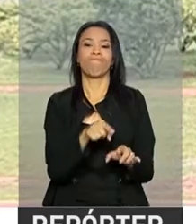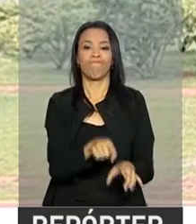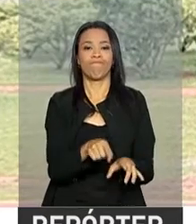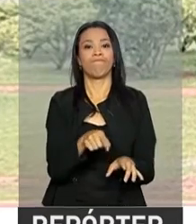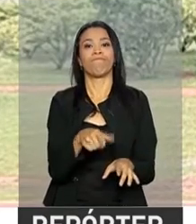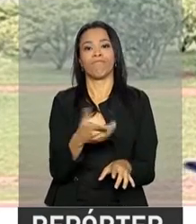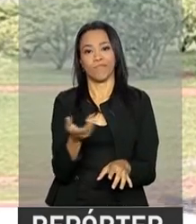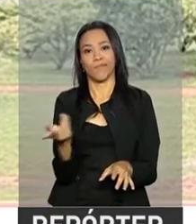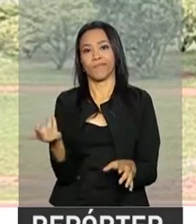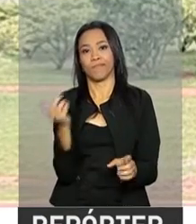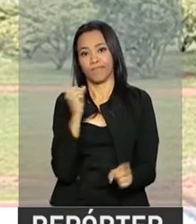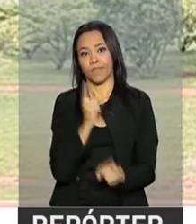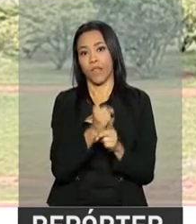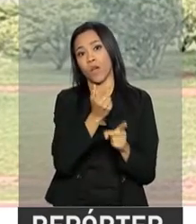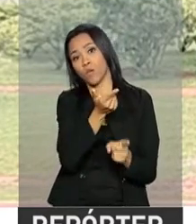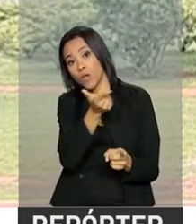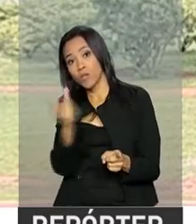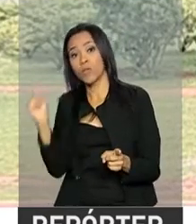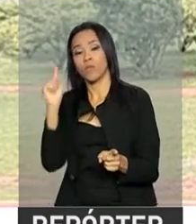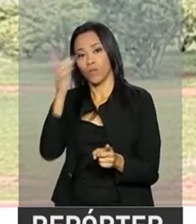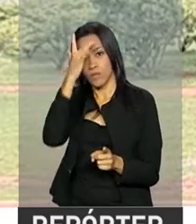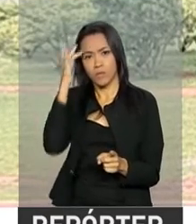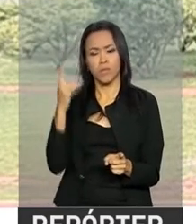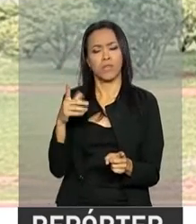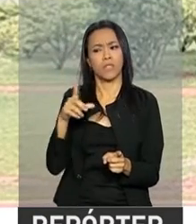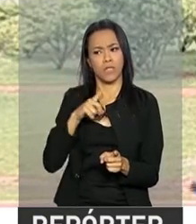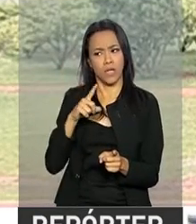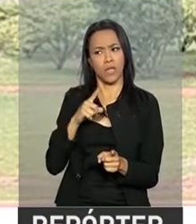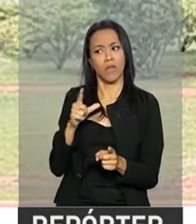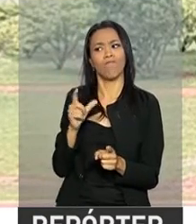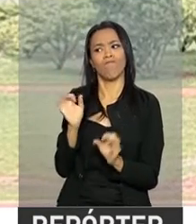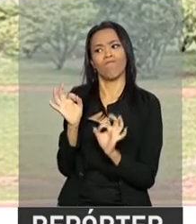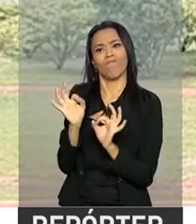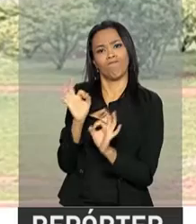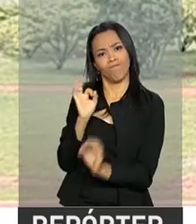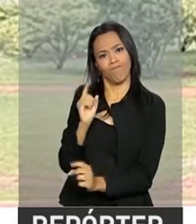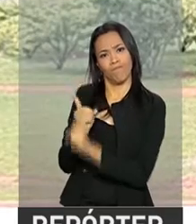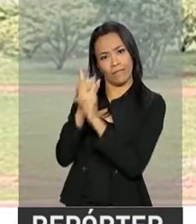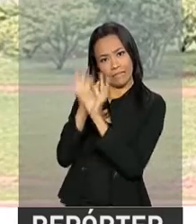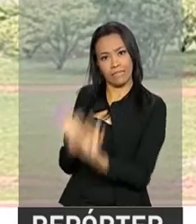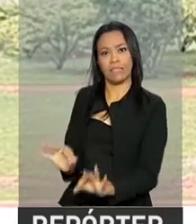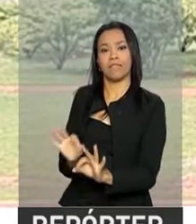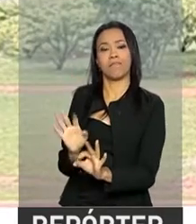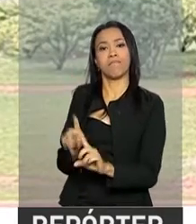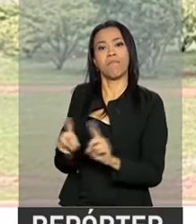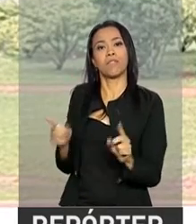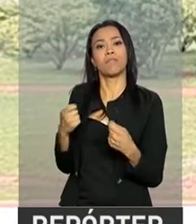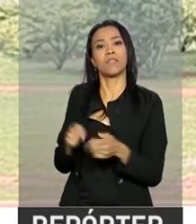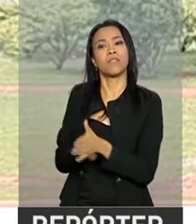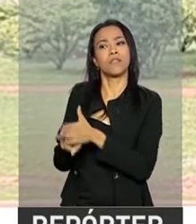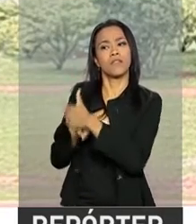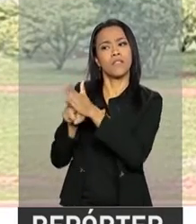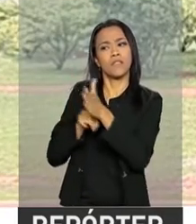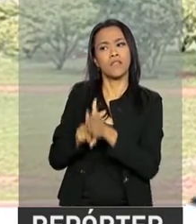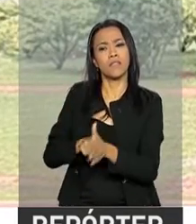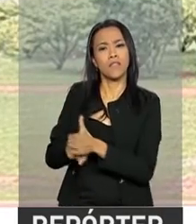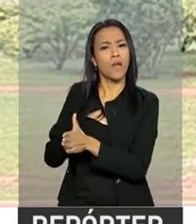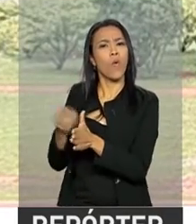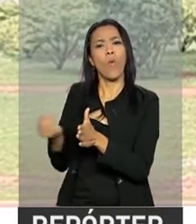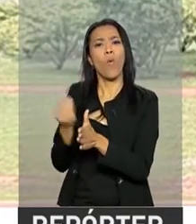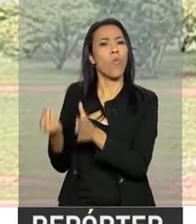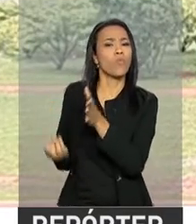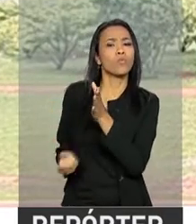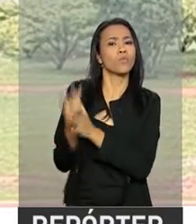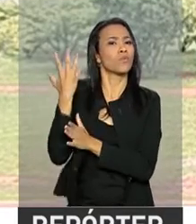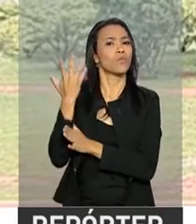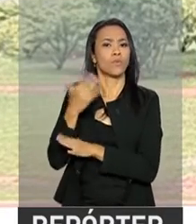da doença. Os outros, apesar de terem diagnóstico positivo, ainda precisam de investigação para confirmação da origem.